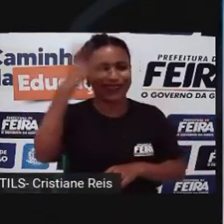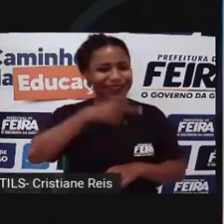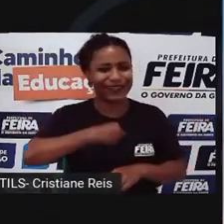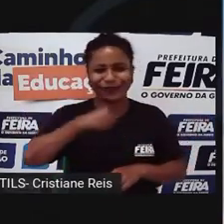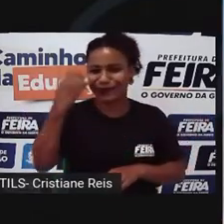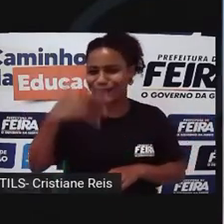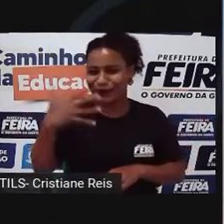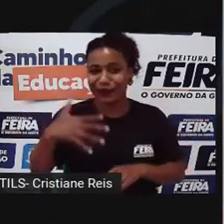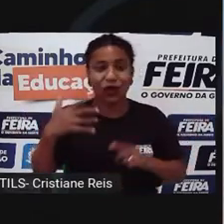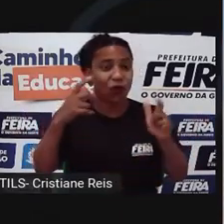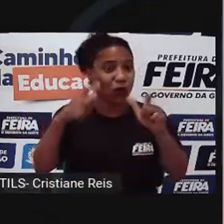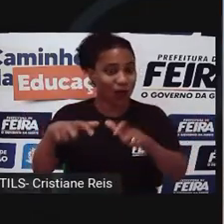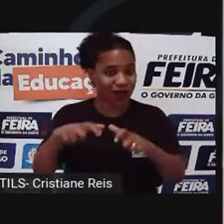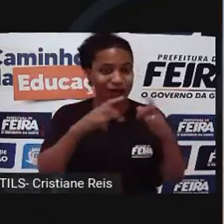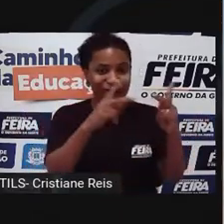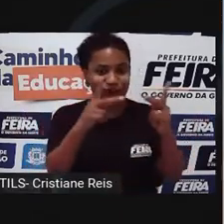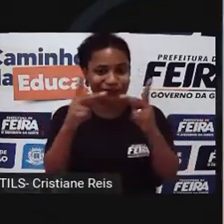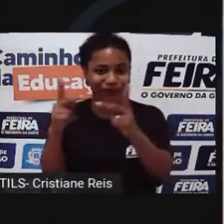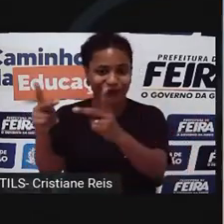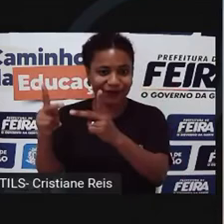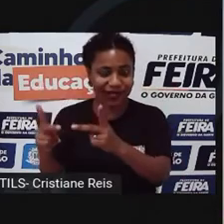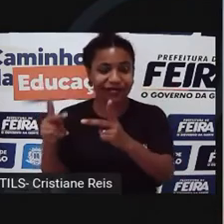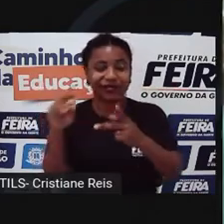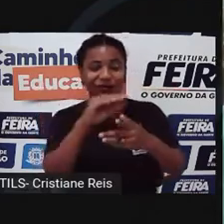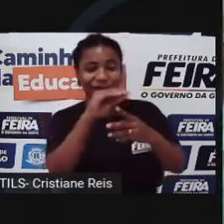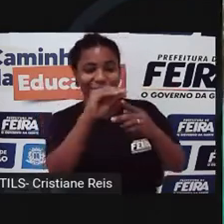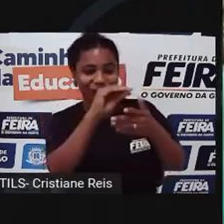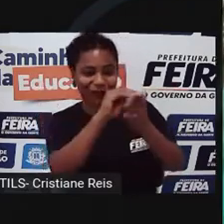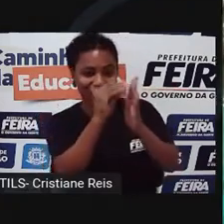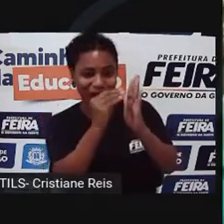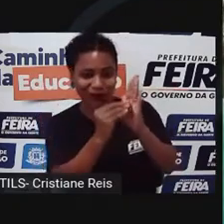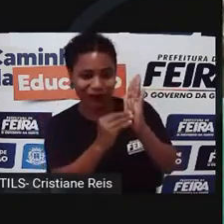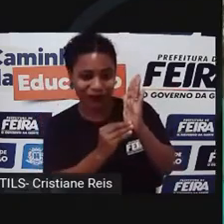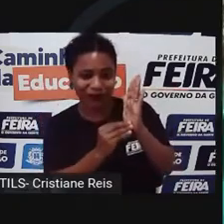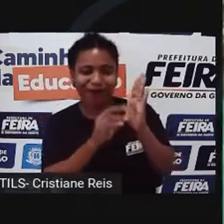mais detalhes de cada destino, você encontra aqui em nosso canal.